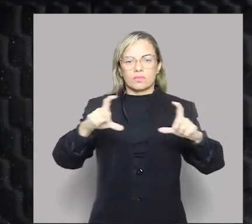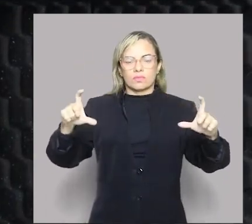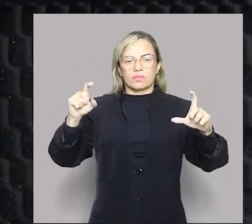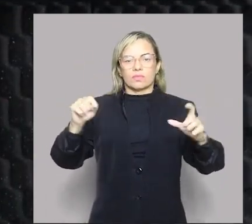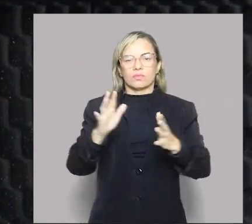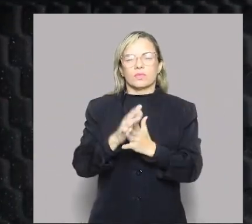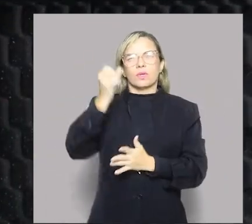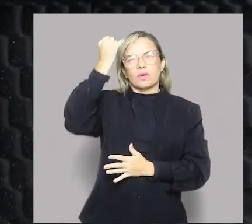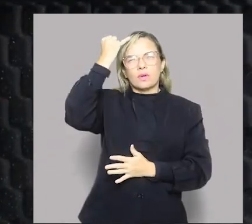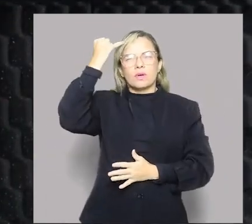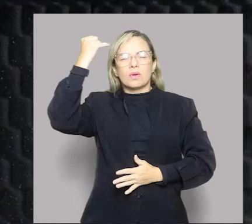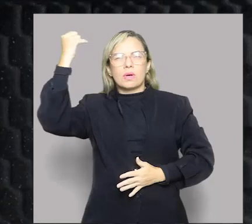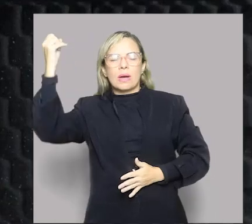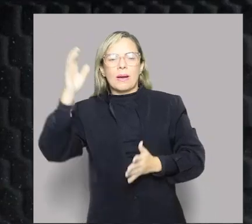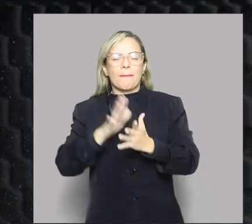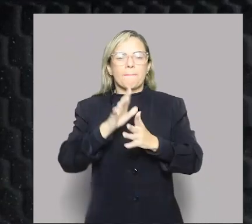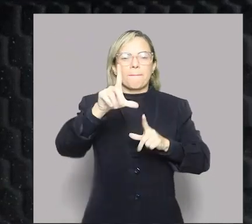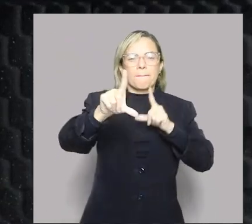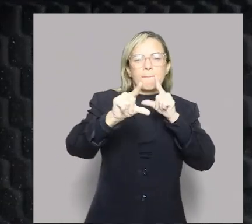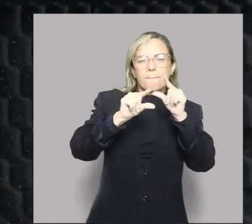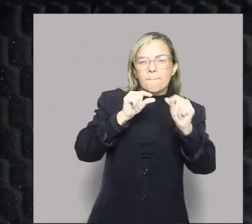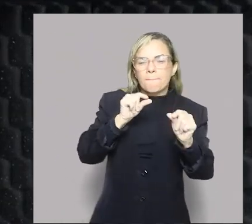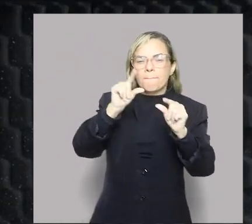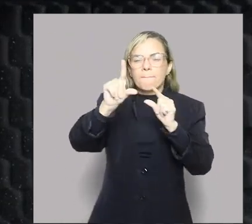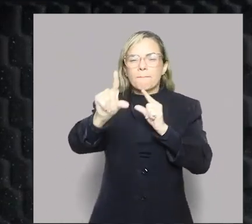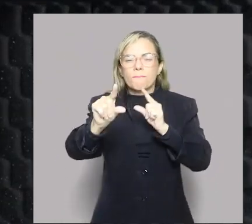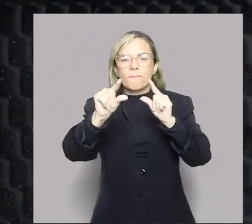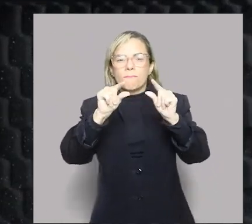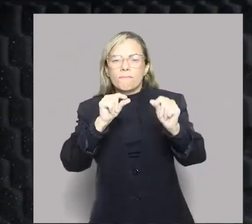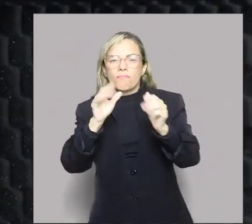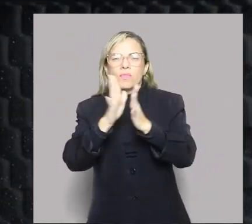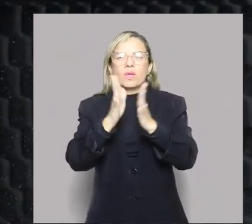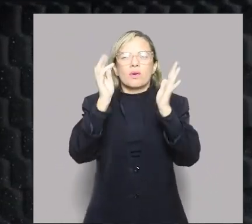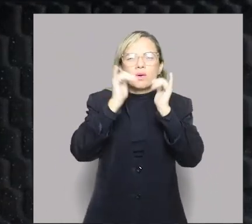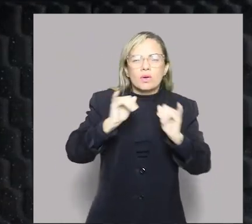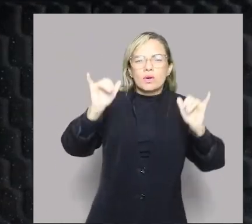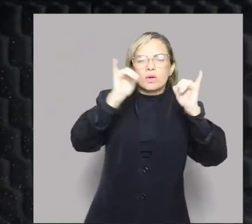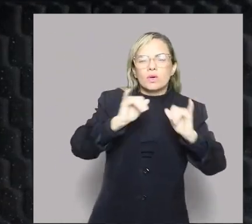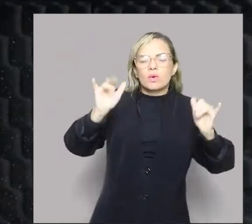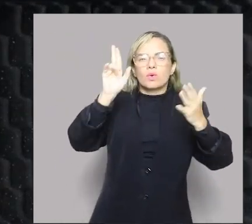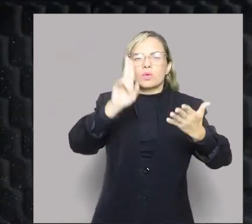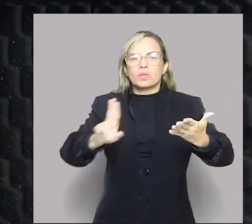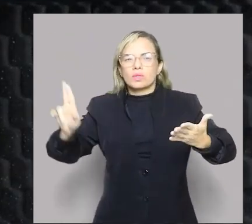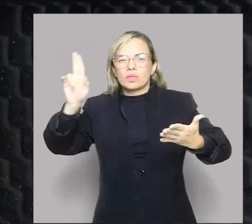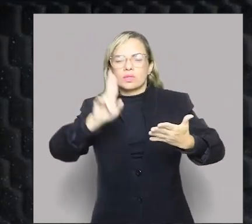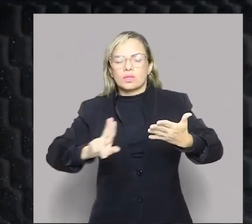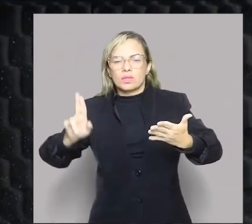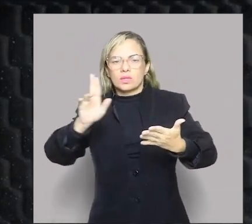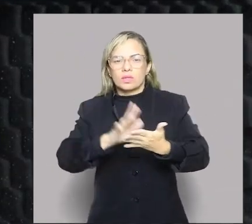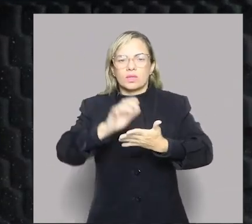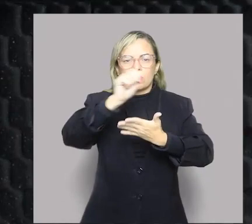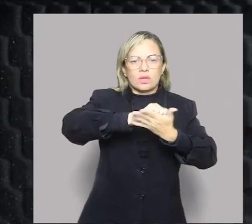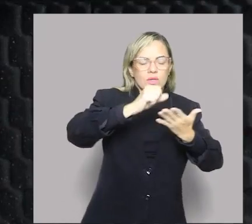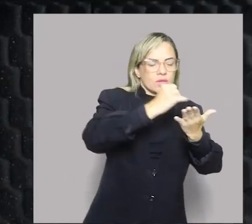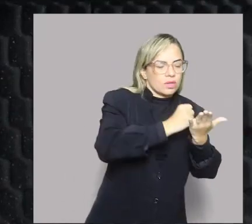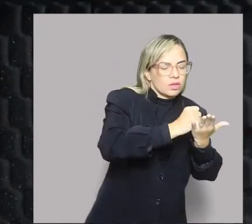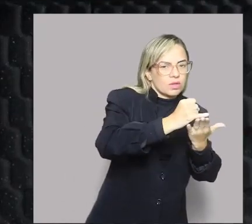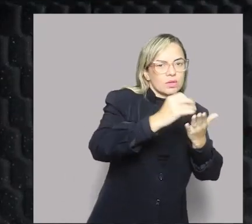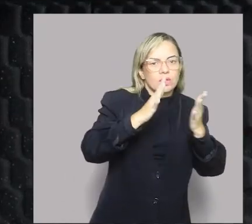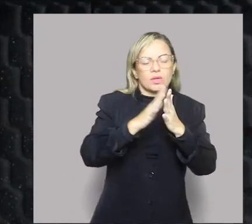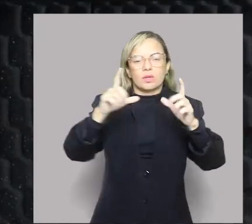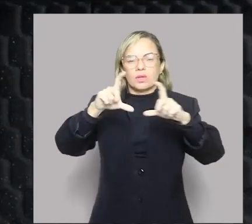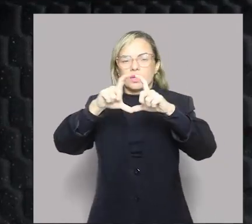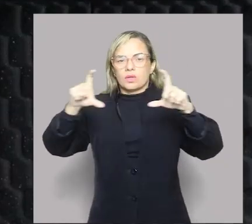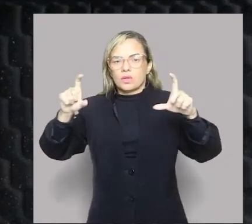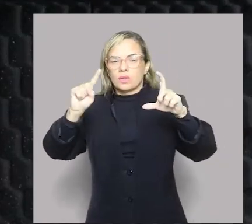as ideias, selecionar muito bem quais são as informações que vão caber na introdução, no